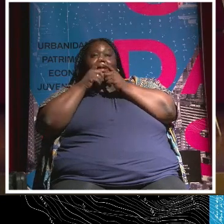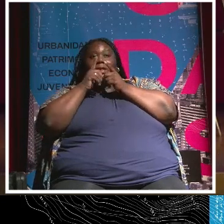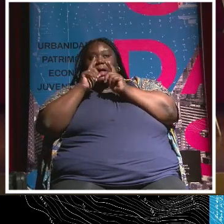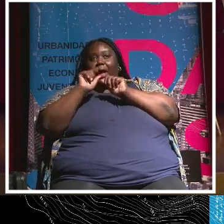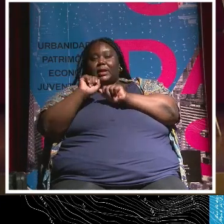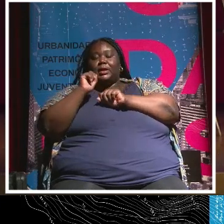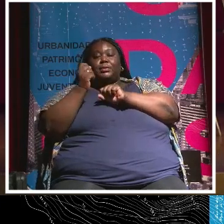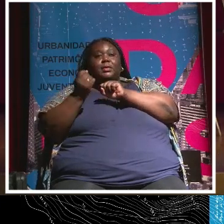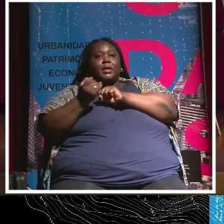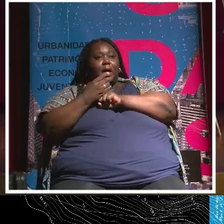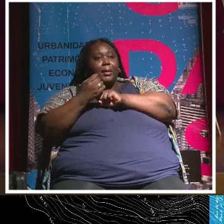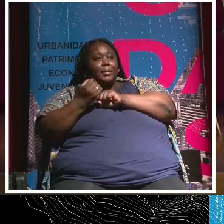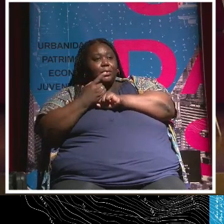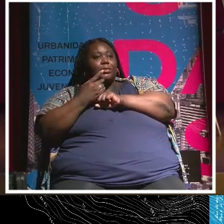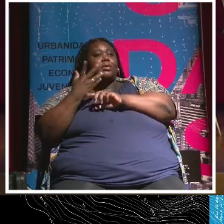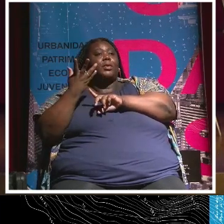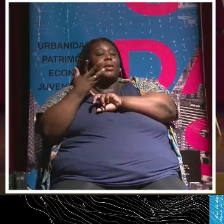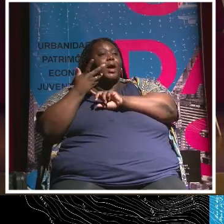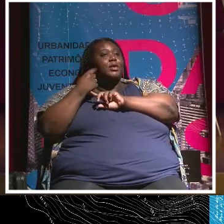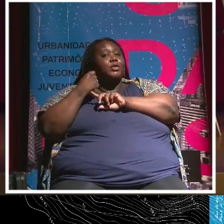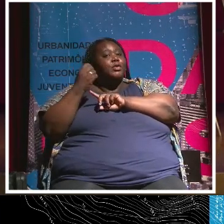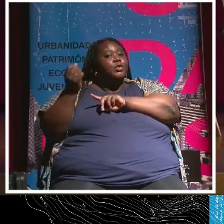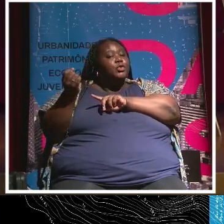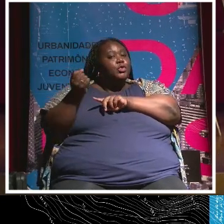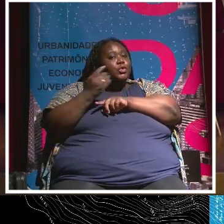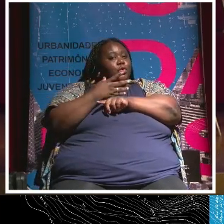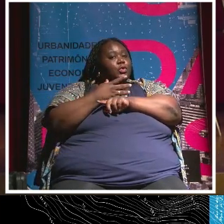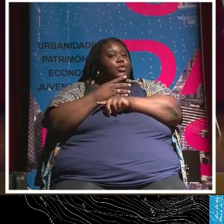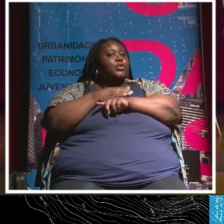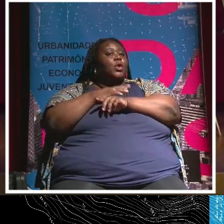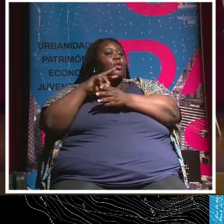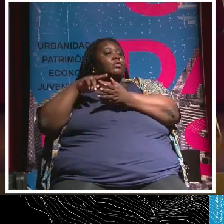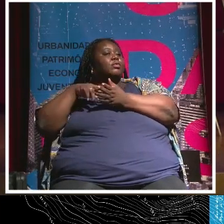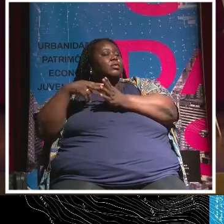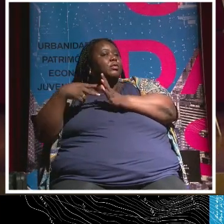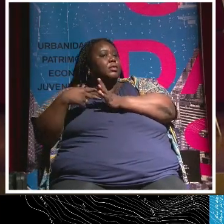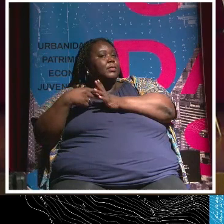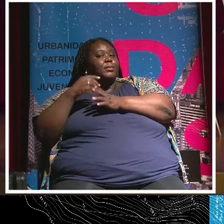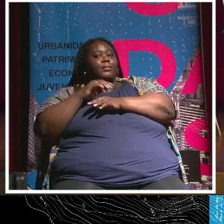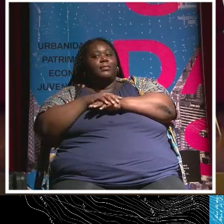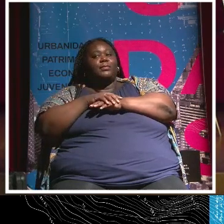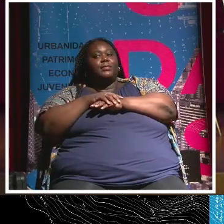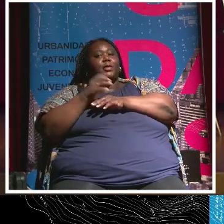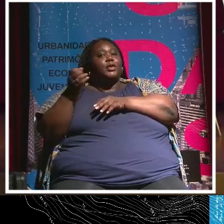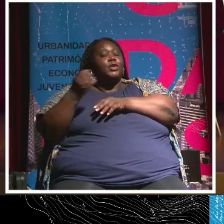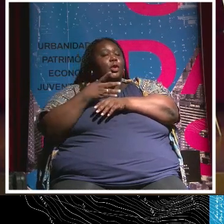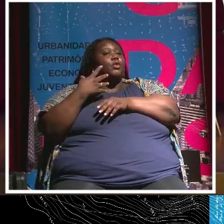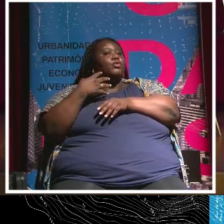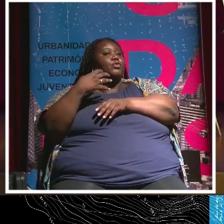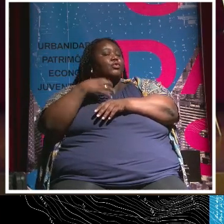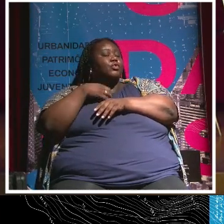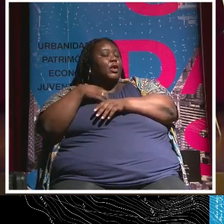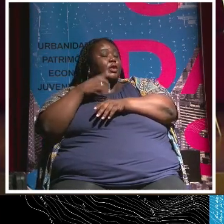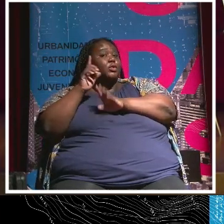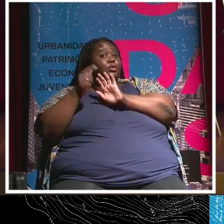da produção artística, de novos símbolos e novas formas de expressão ligadas ao